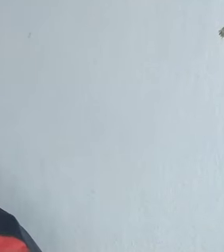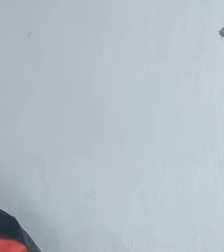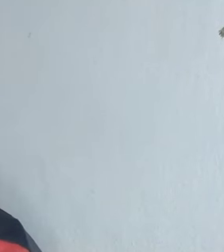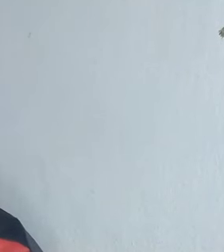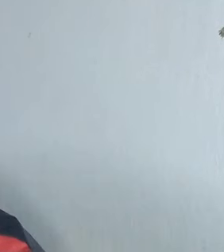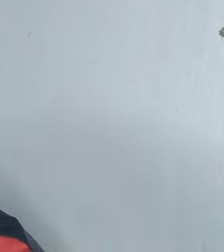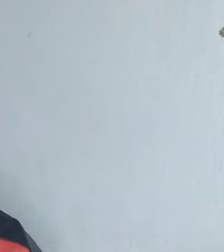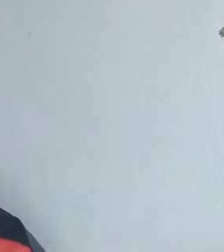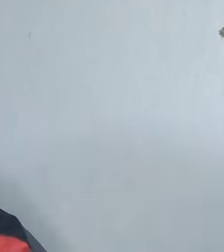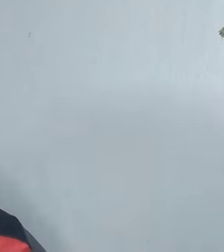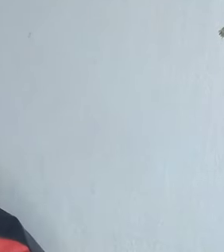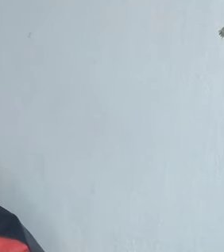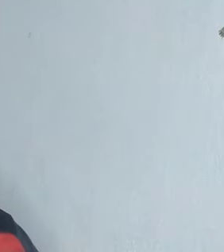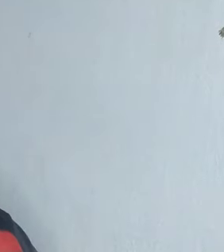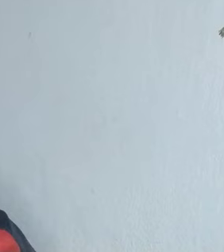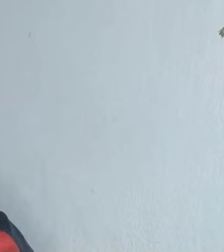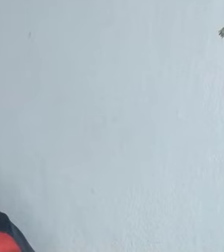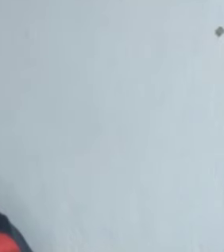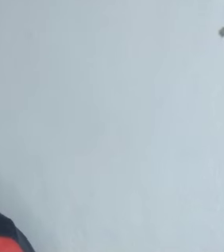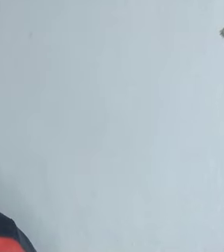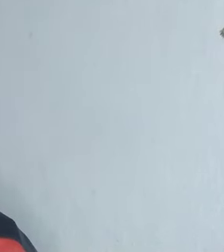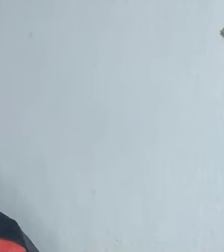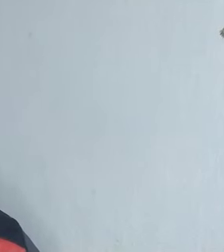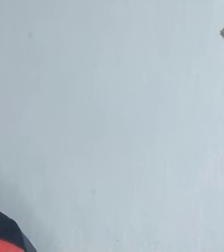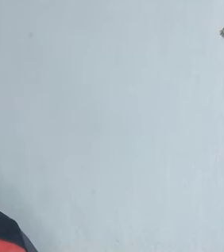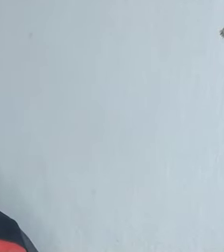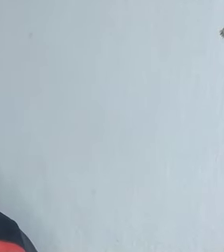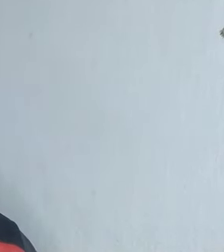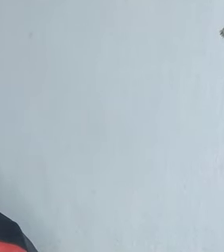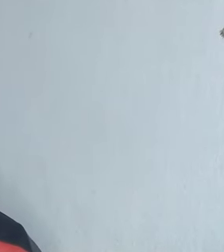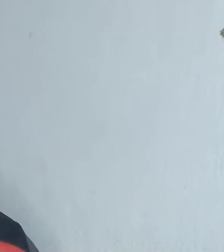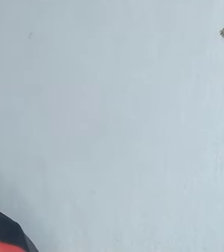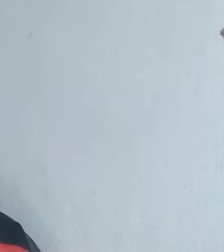falou não tem sentido né